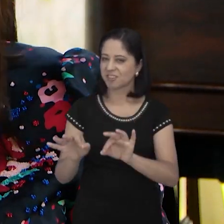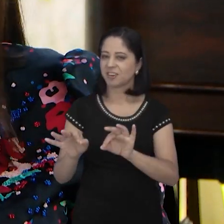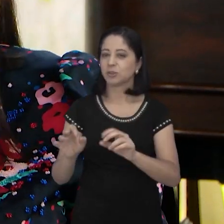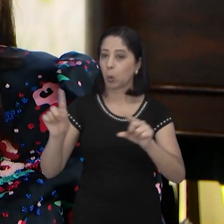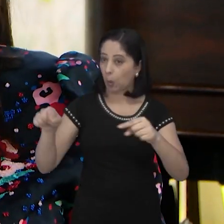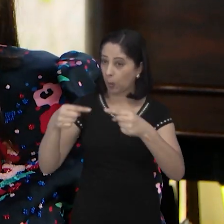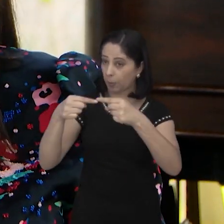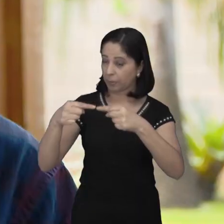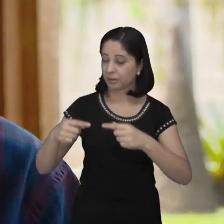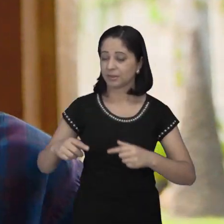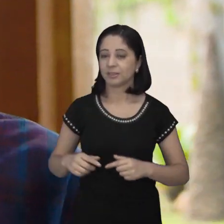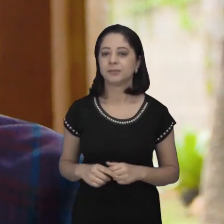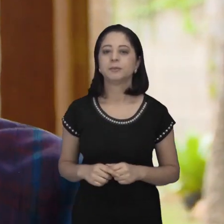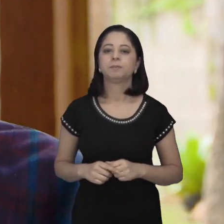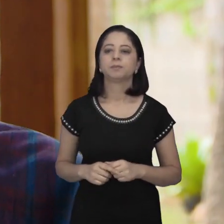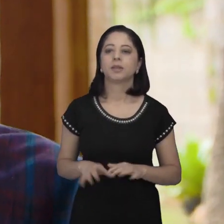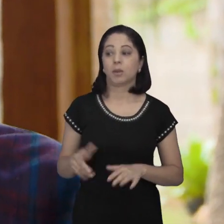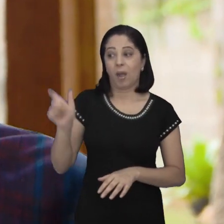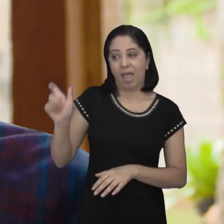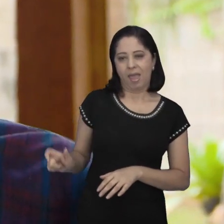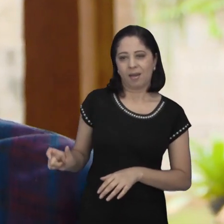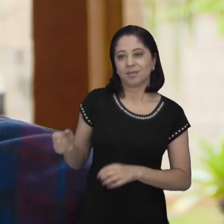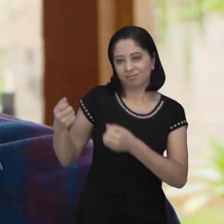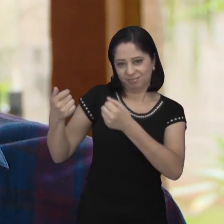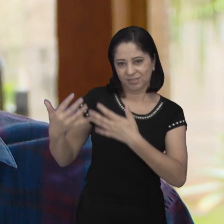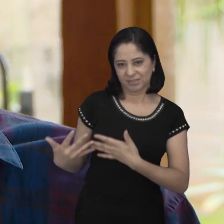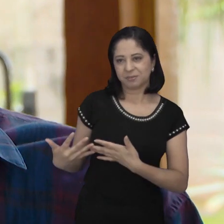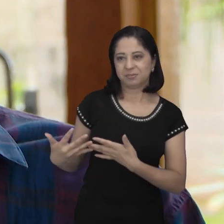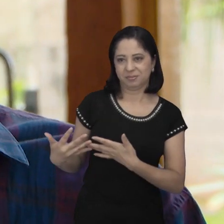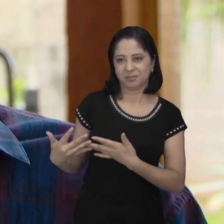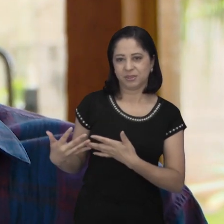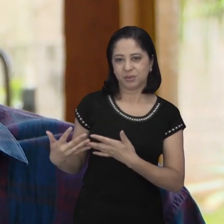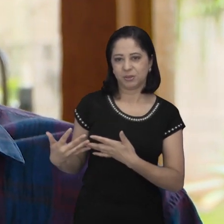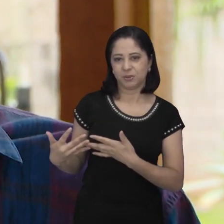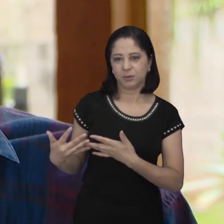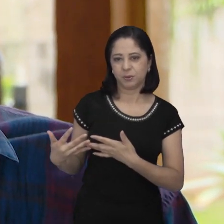deu muito certo. Olha, é como o Lucy estava dizendo,